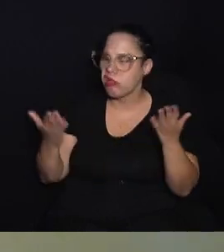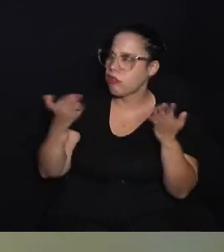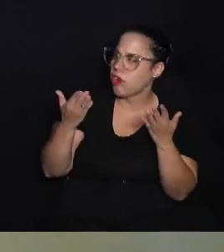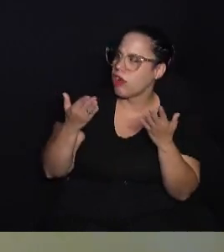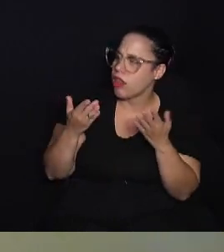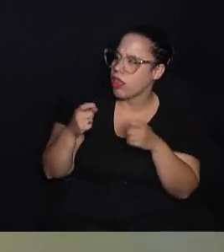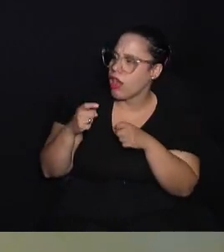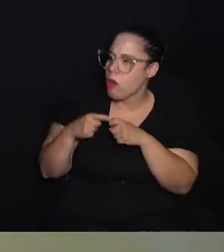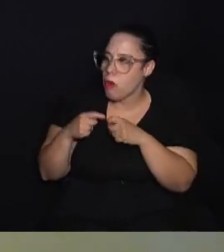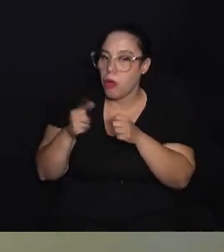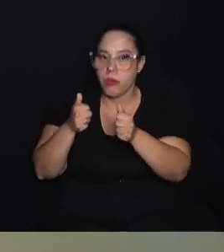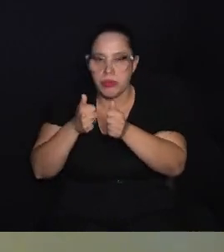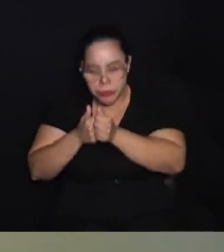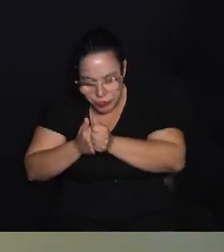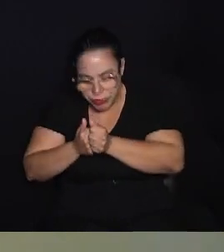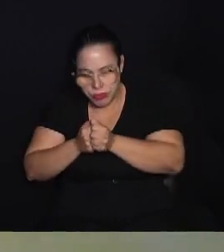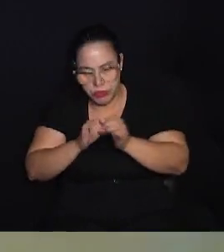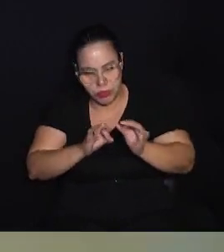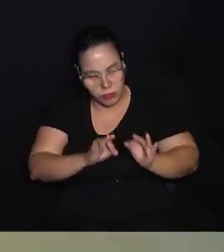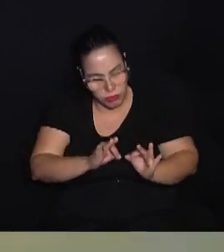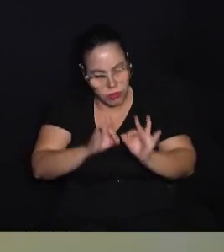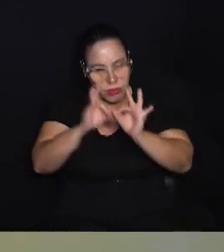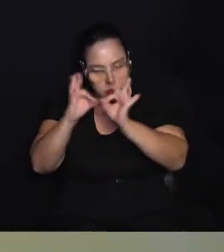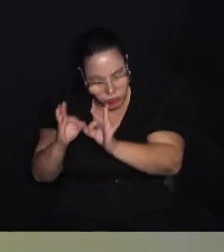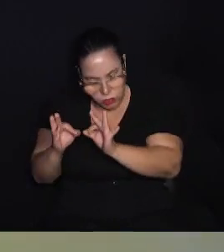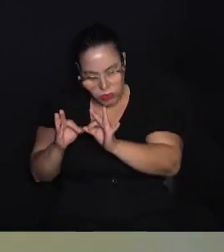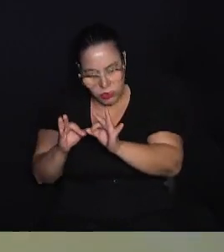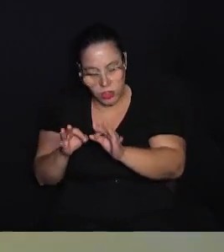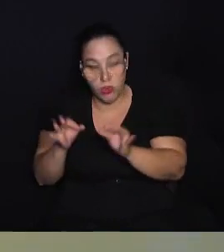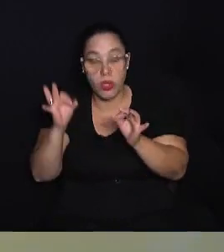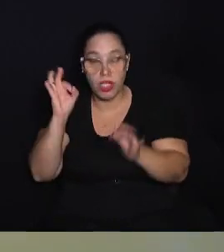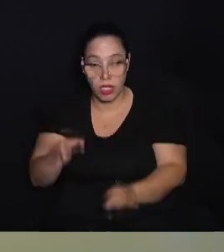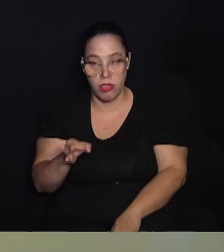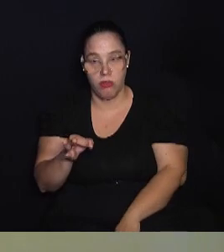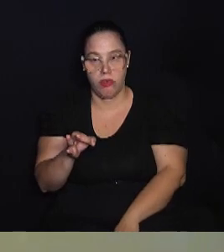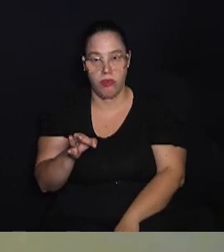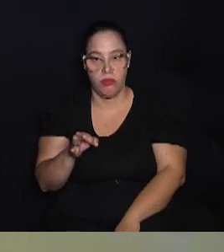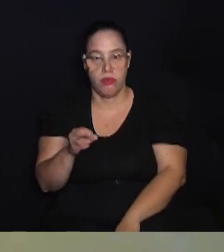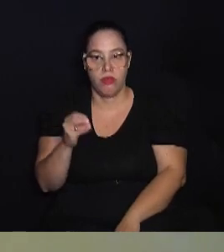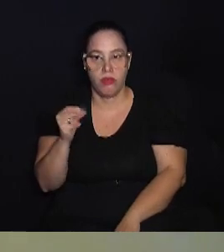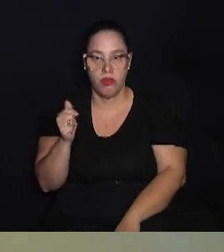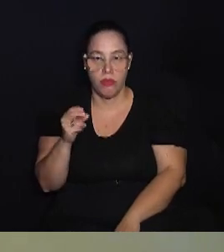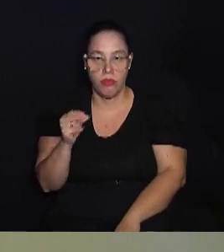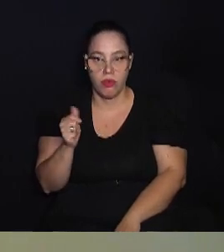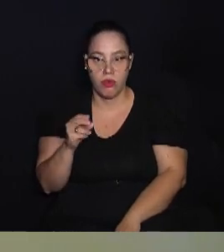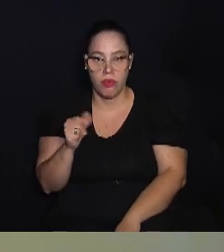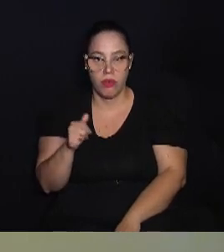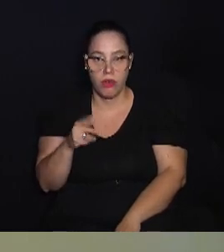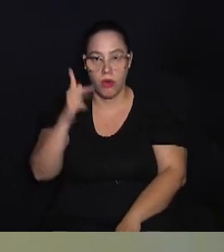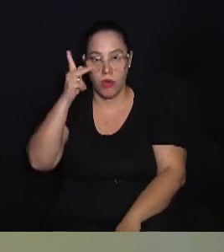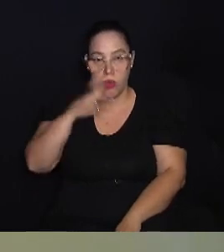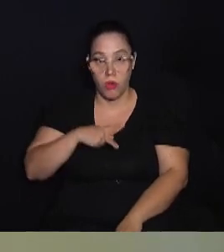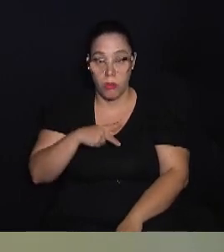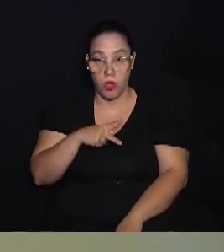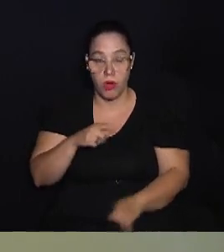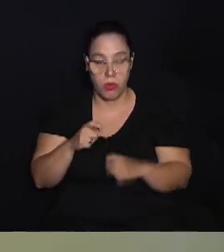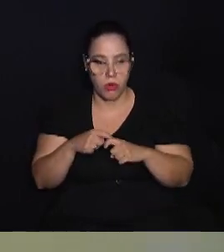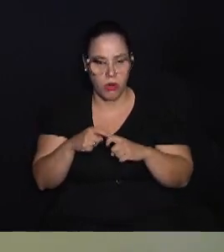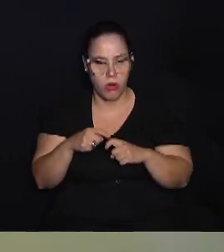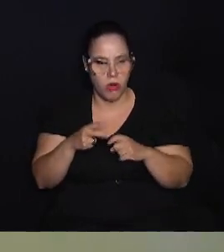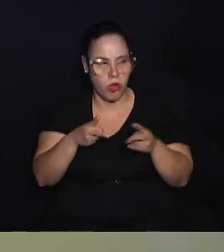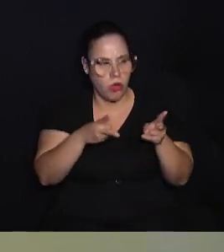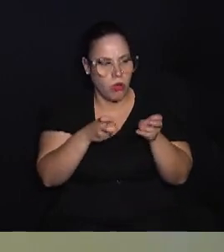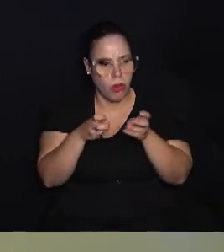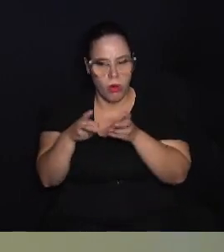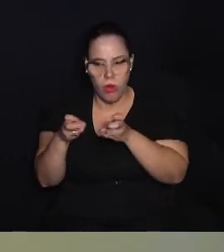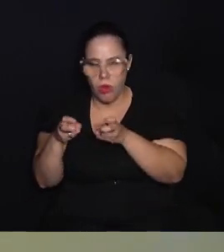gente tem um médico parceiro, um médico que acompanha a gente, isso seria o ideal. De por muito tempo, o próprio médico ele vai começar a identificar o que